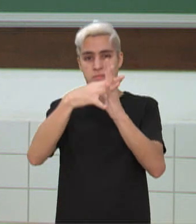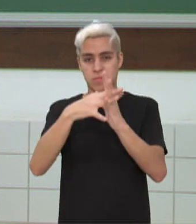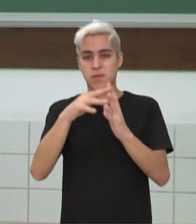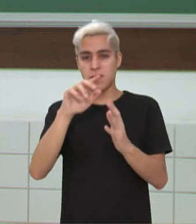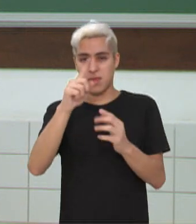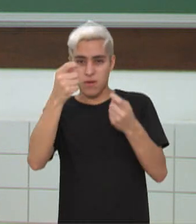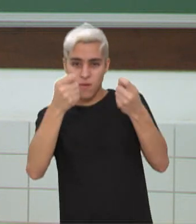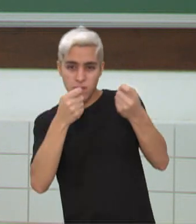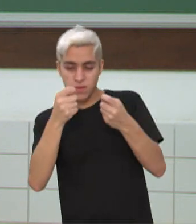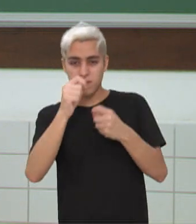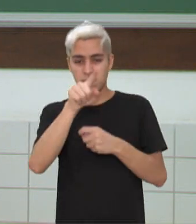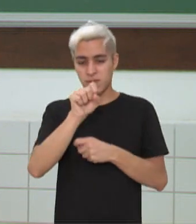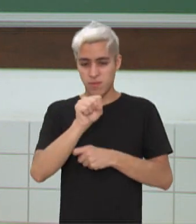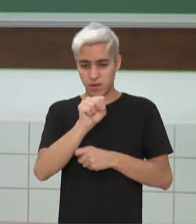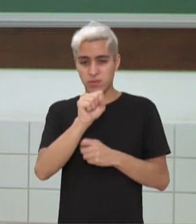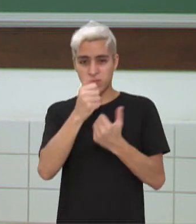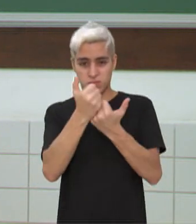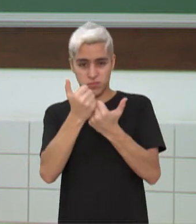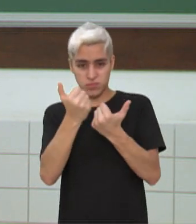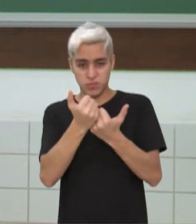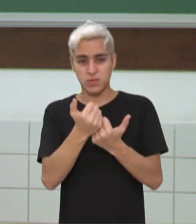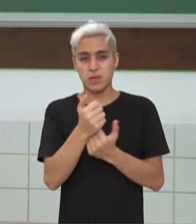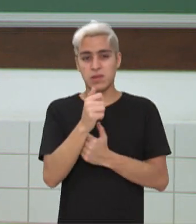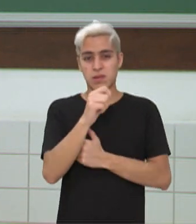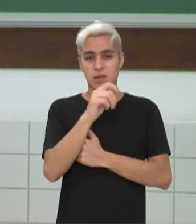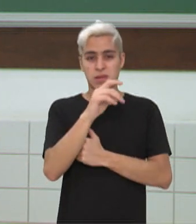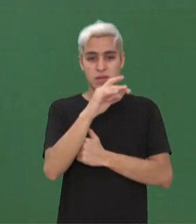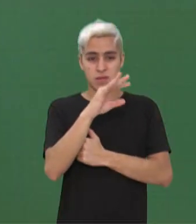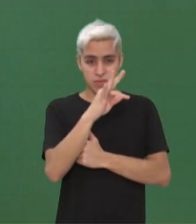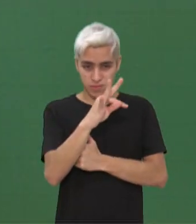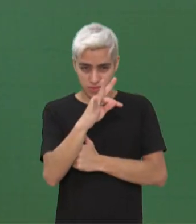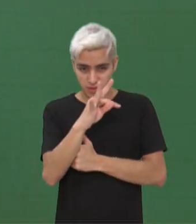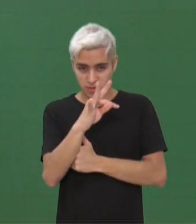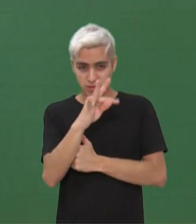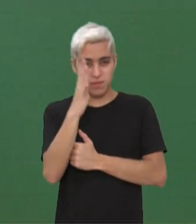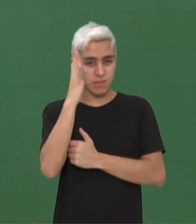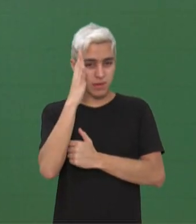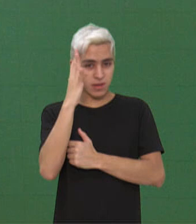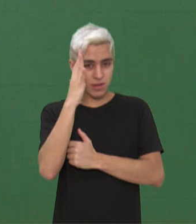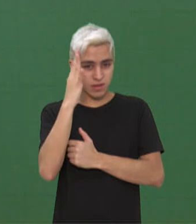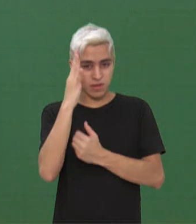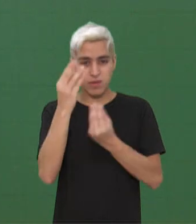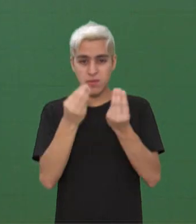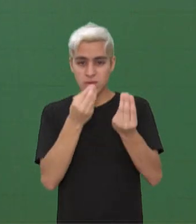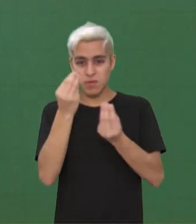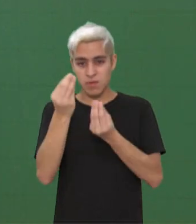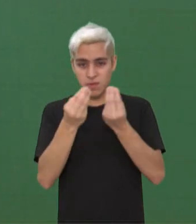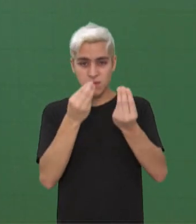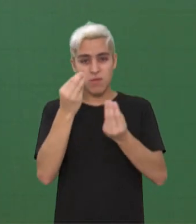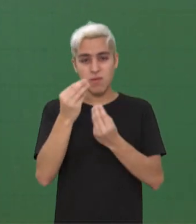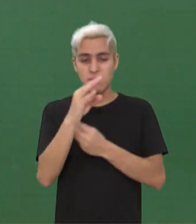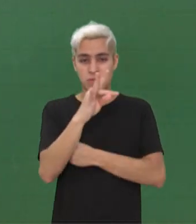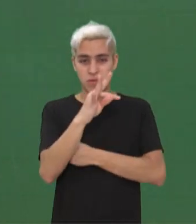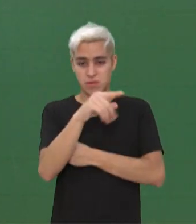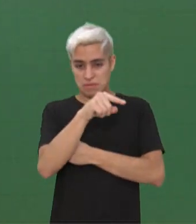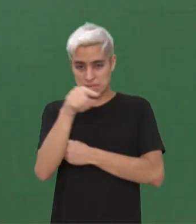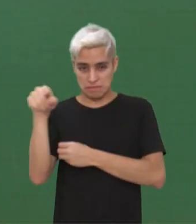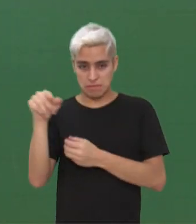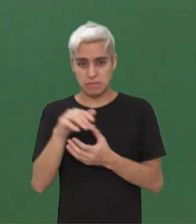coordenadas. Aqui para nós vai ser o S. Seria o t do vértice, para imaginar no eixo horizontal, o t de